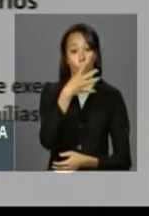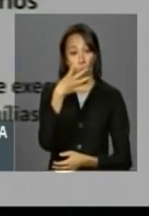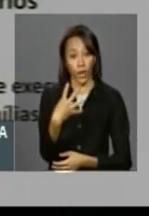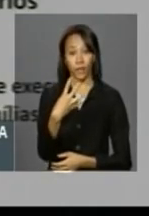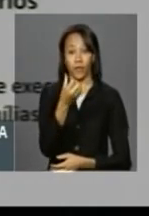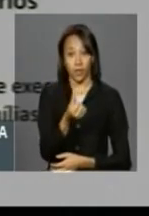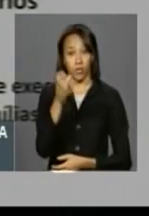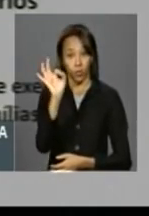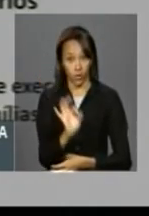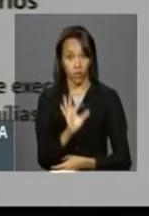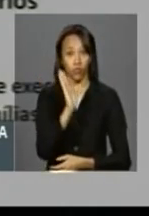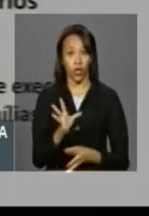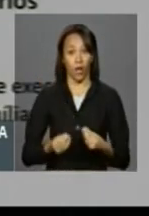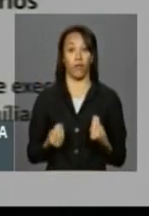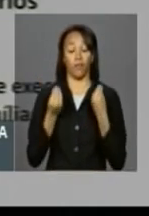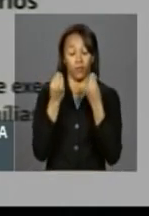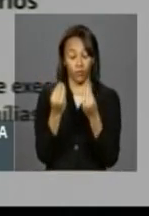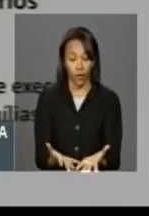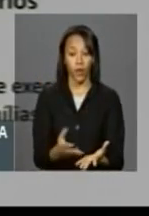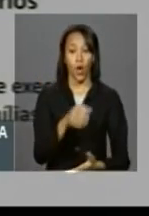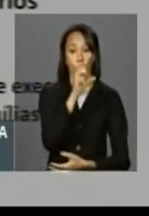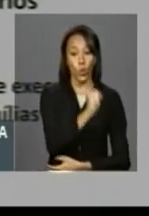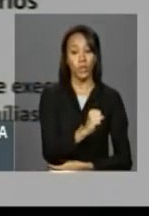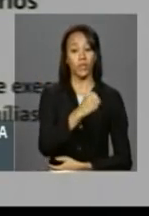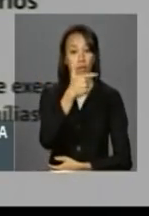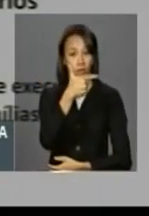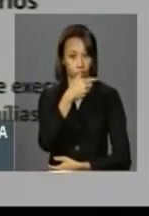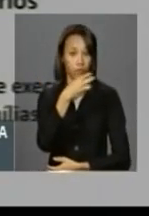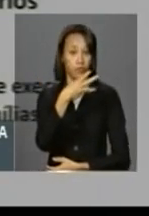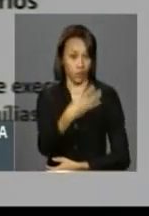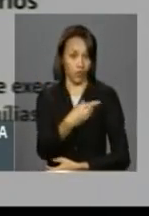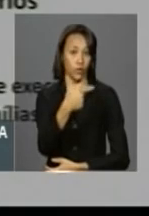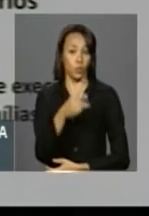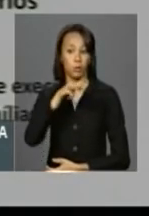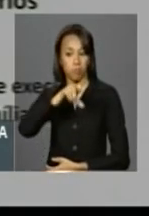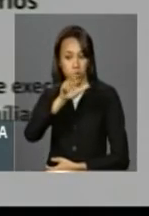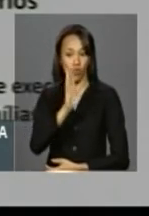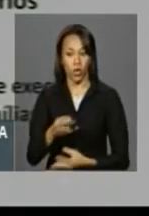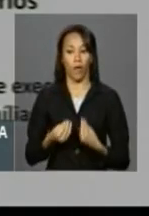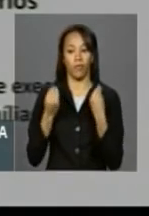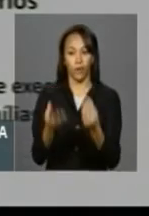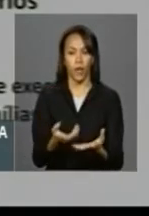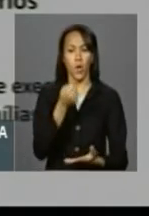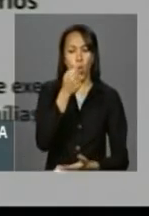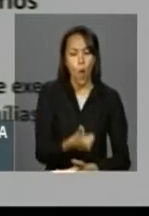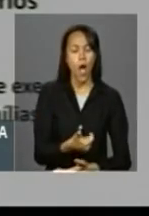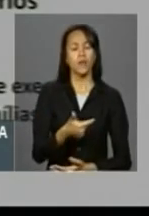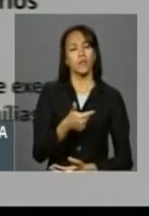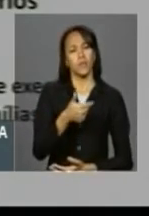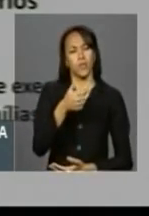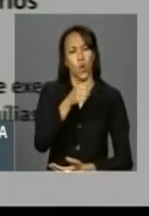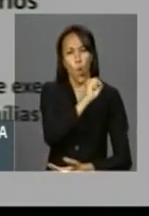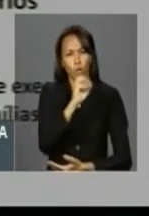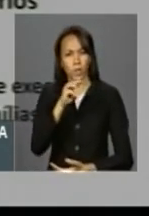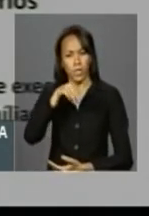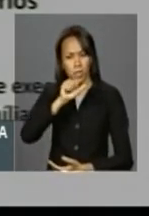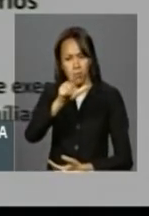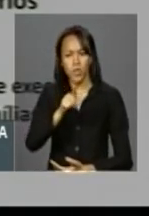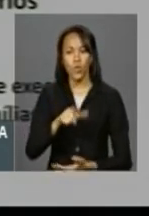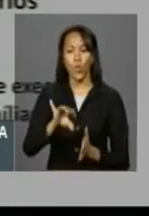46% já foram entregues, 832 mil já entregues, e quase 800 mil contratadas na